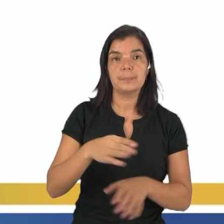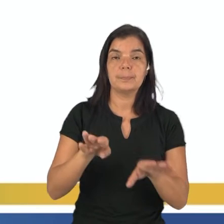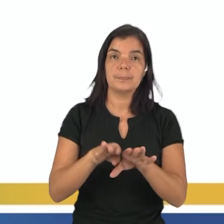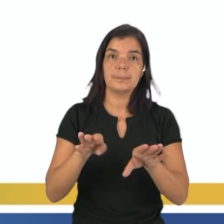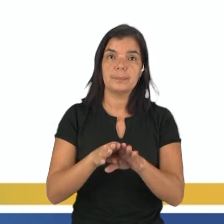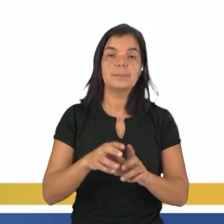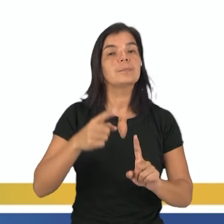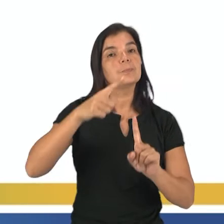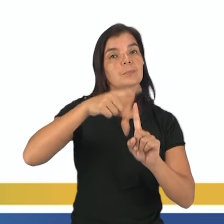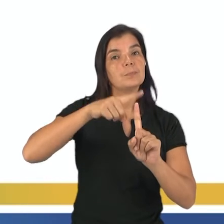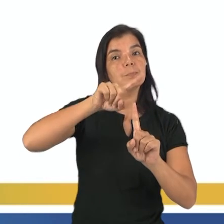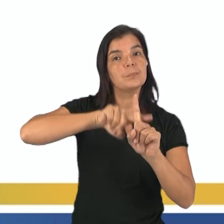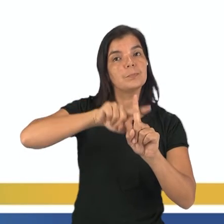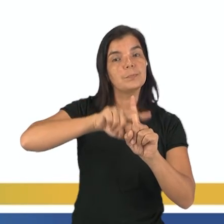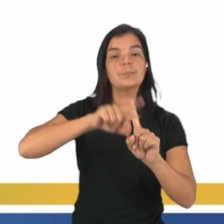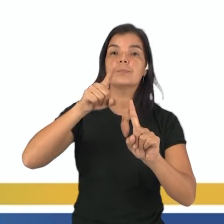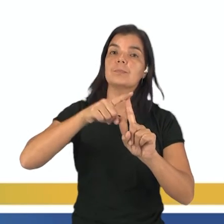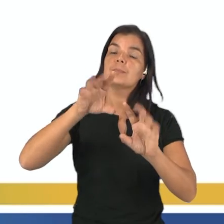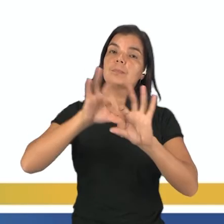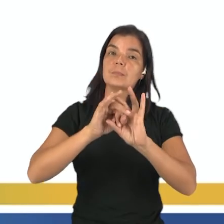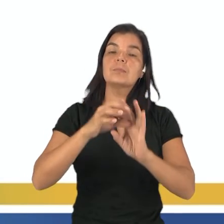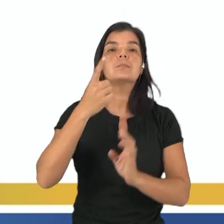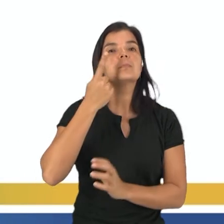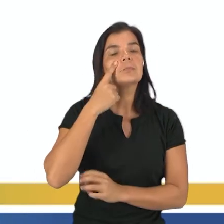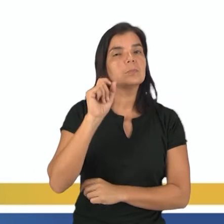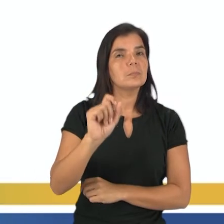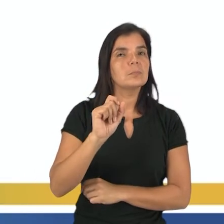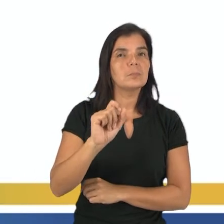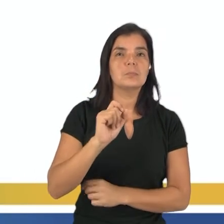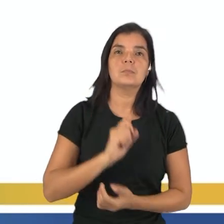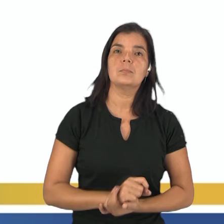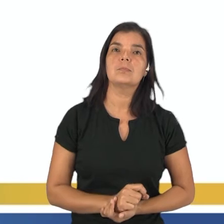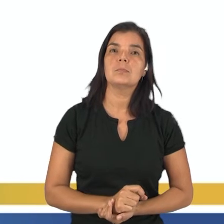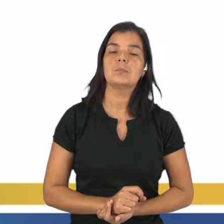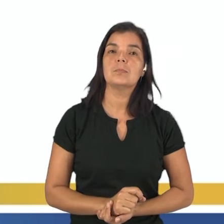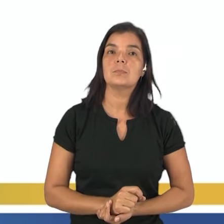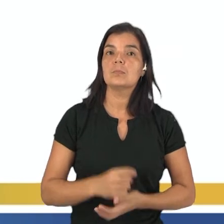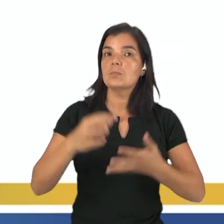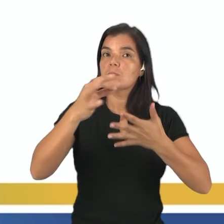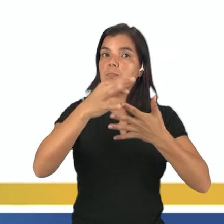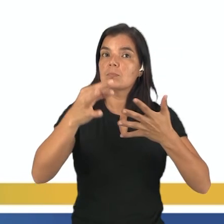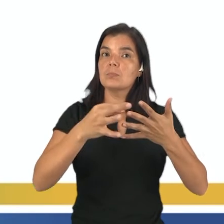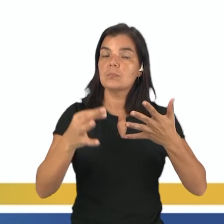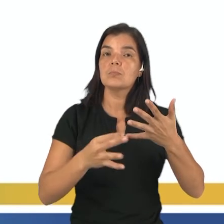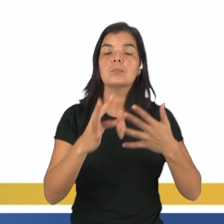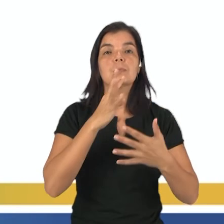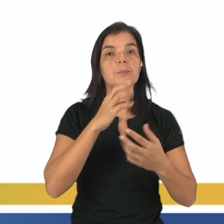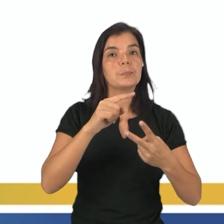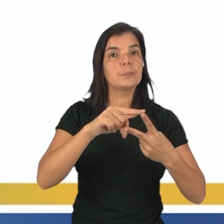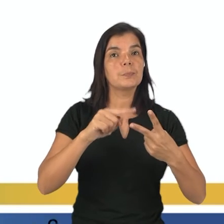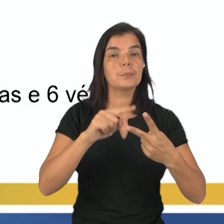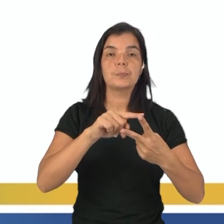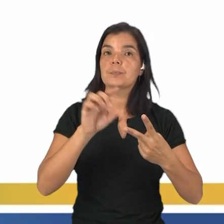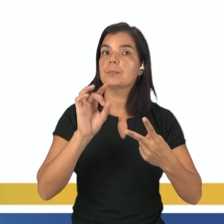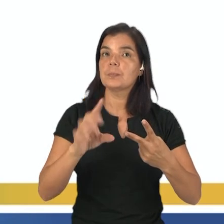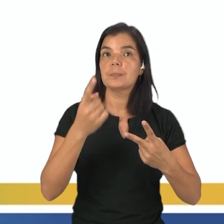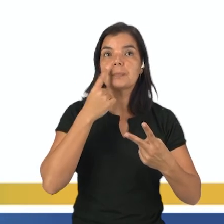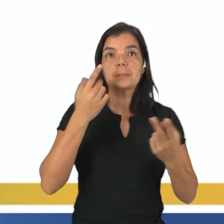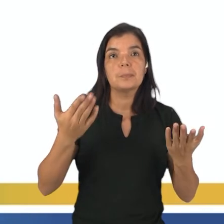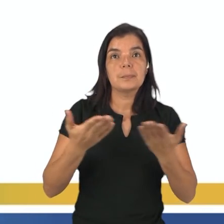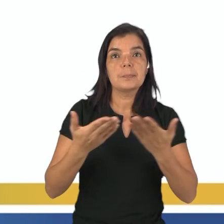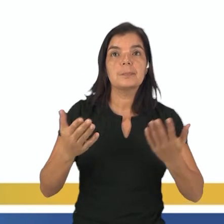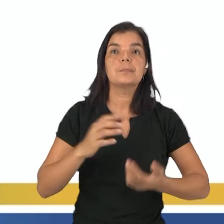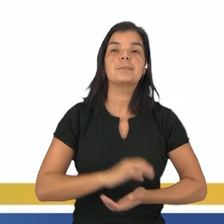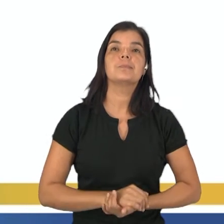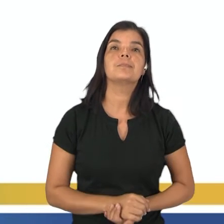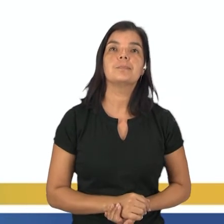vértices e arestas, nós também podemos determinar um desses elementos, conhecendo apenas 2, que a gente vai ver